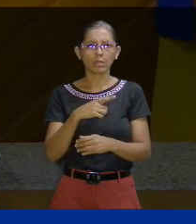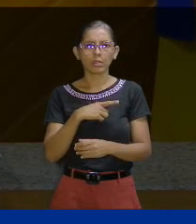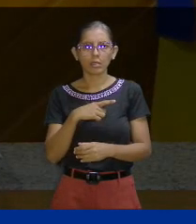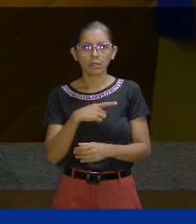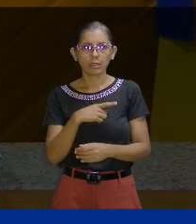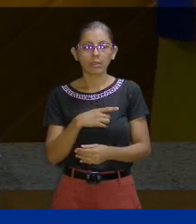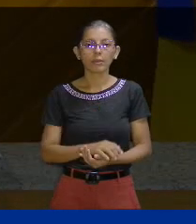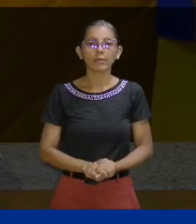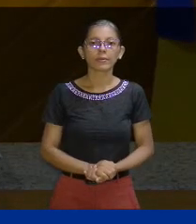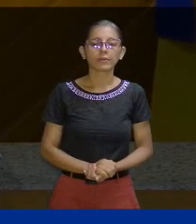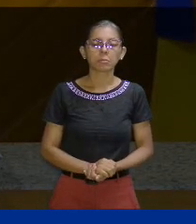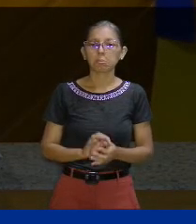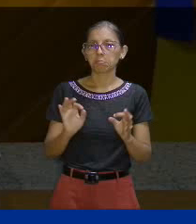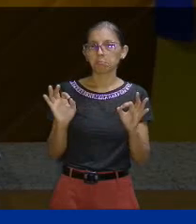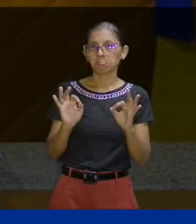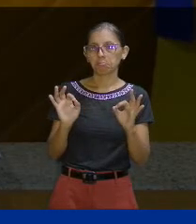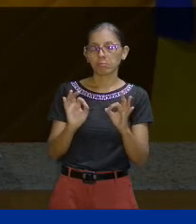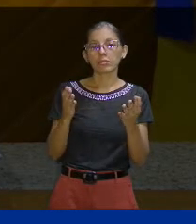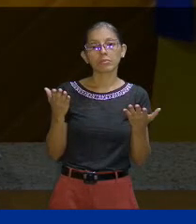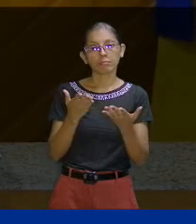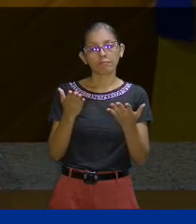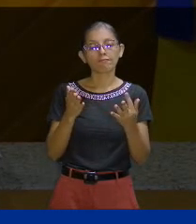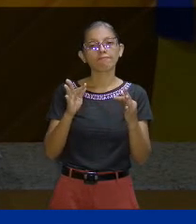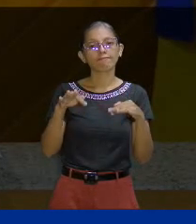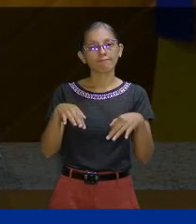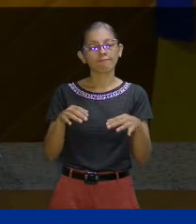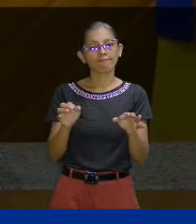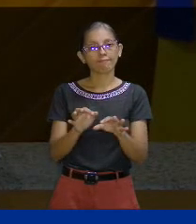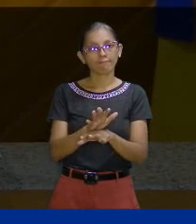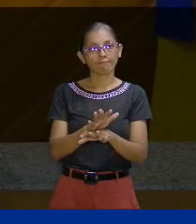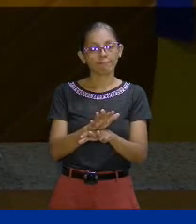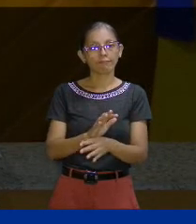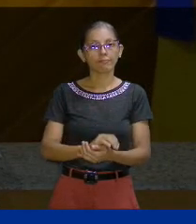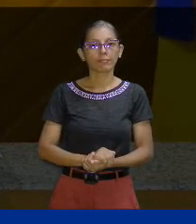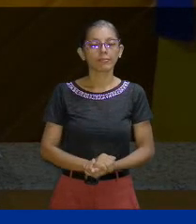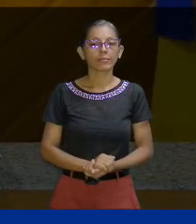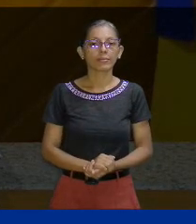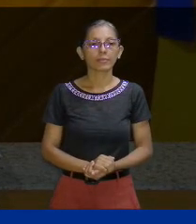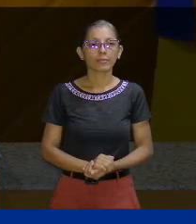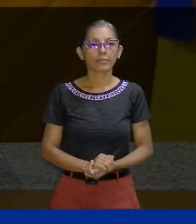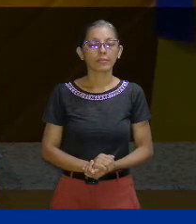julgamento. Não havendo, declaro encerrada a sessão judiciária,